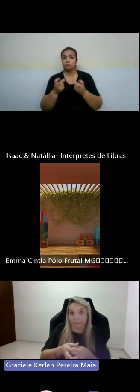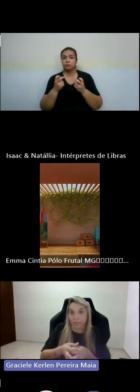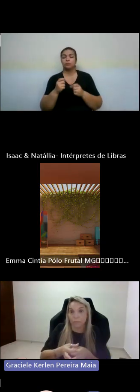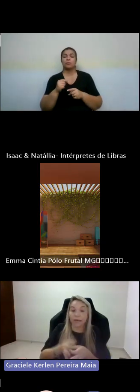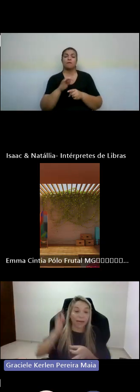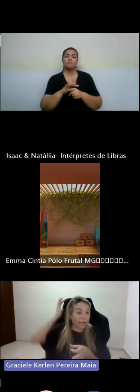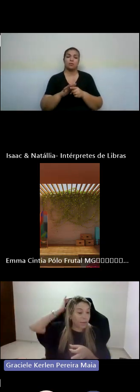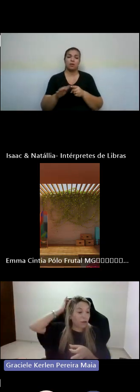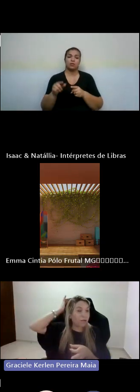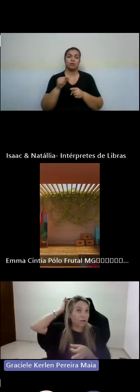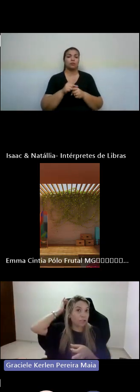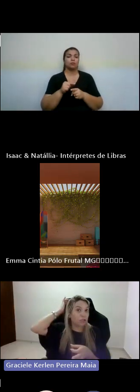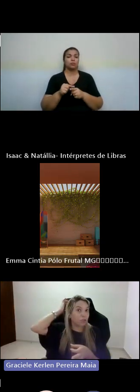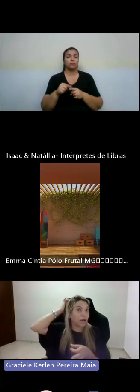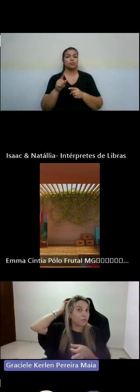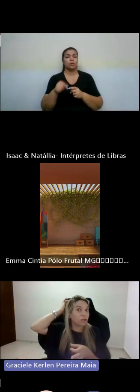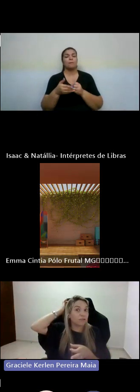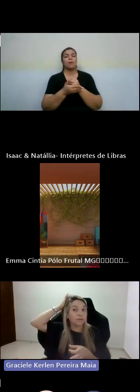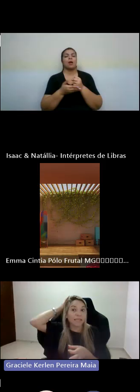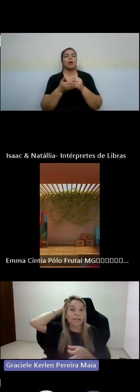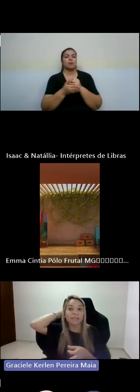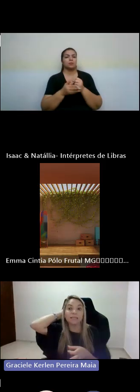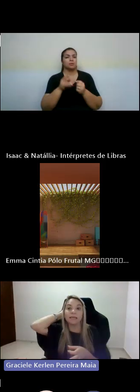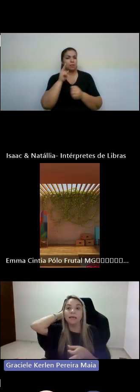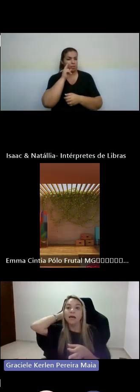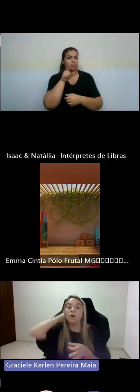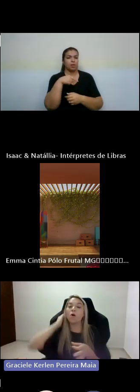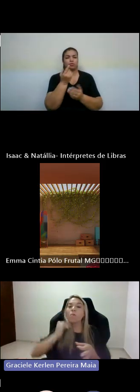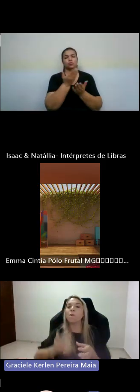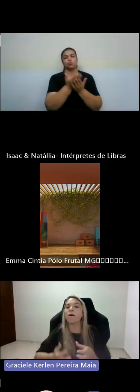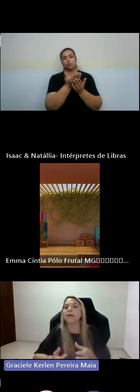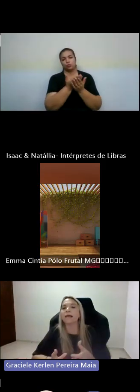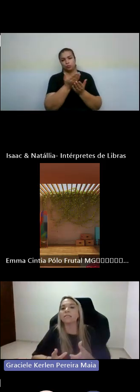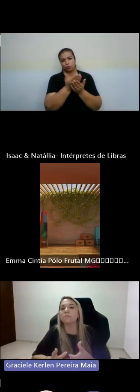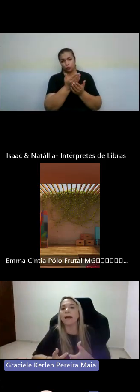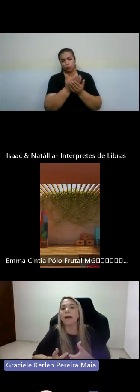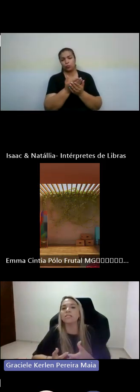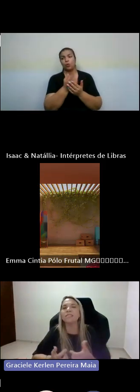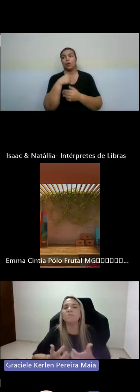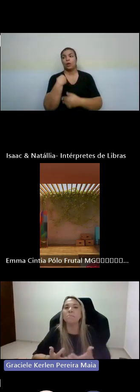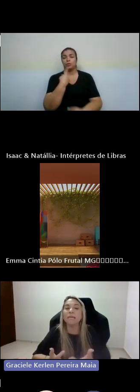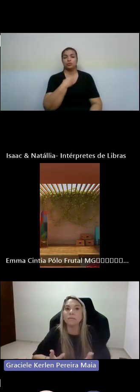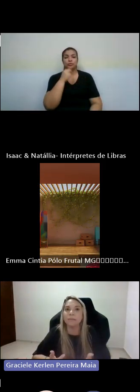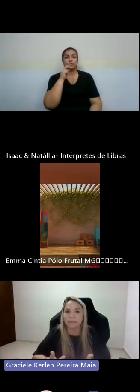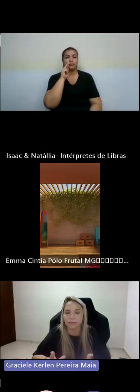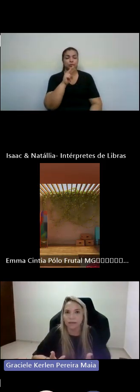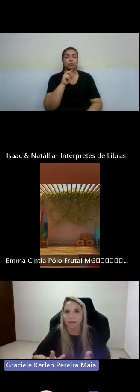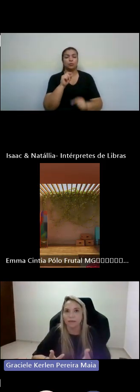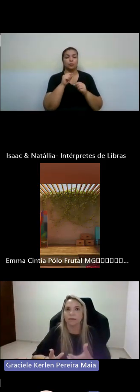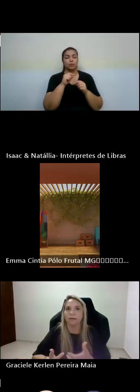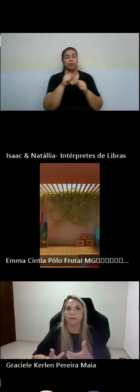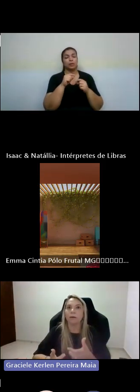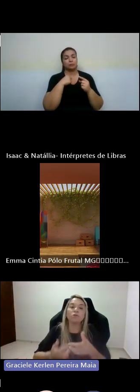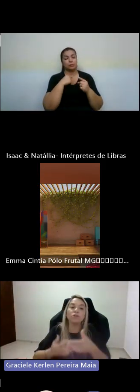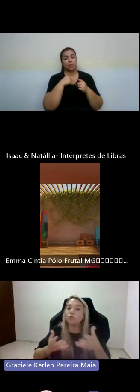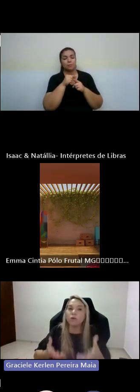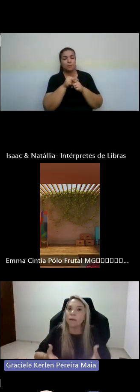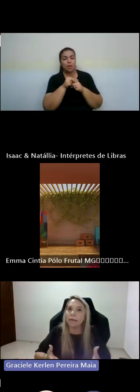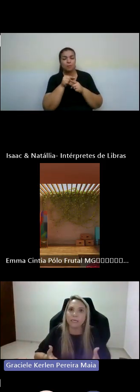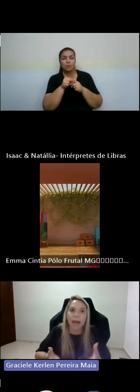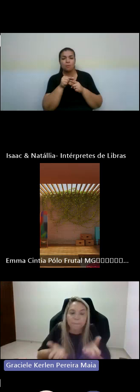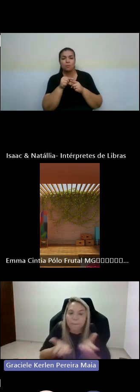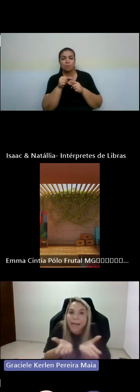base. Porque lembra que nós estudamos, nós vimos que as que compõem as partes mínimas para